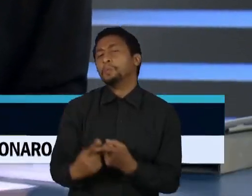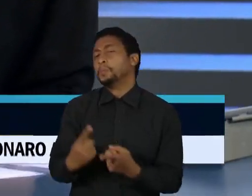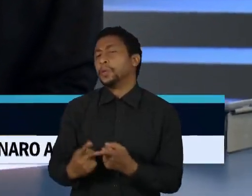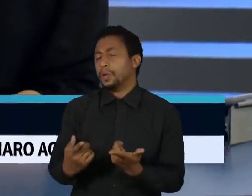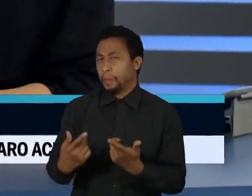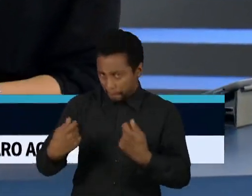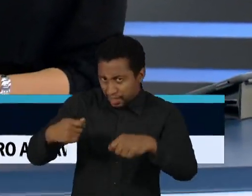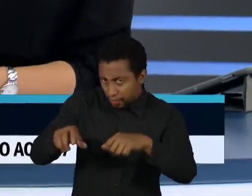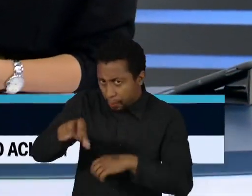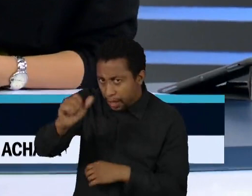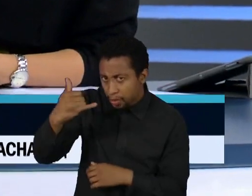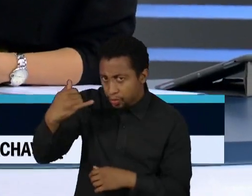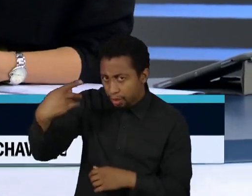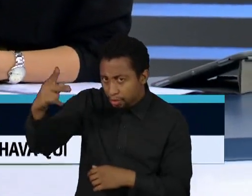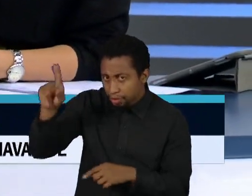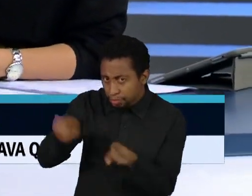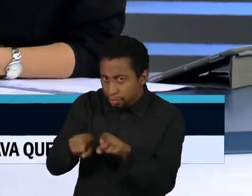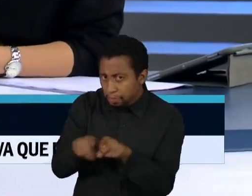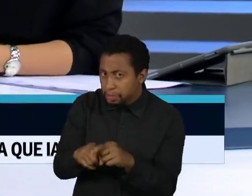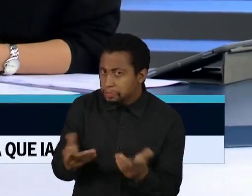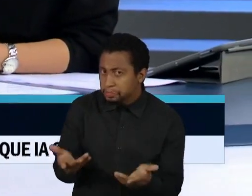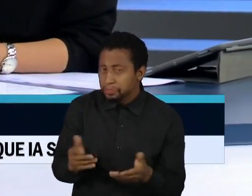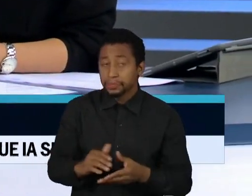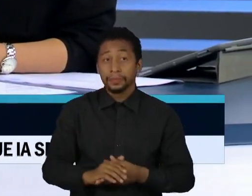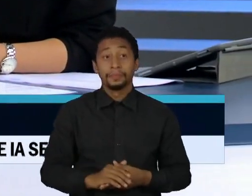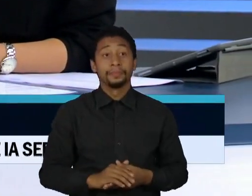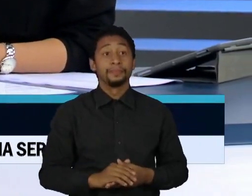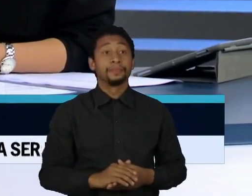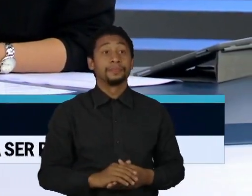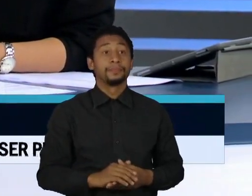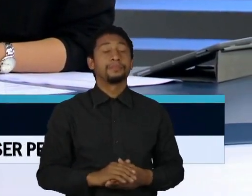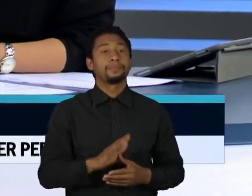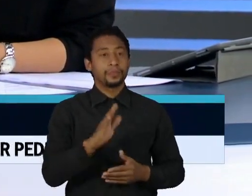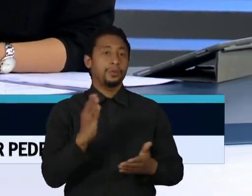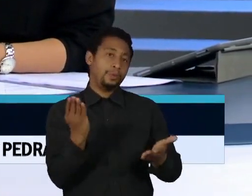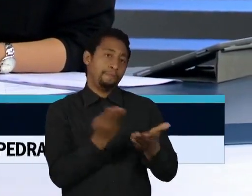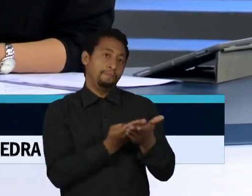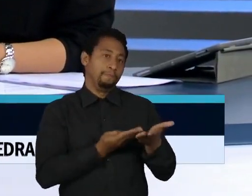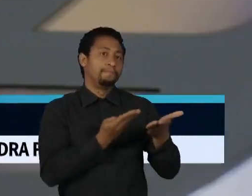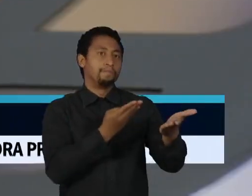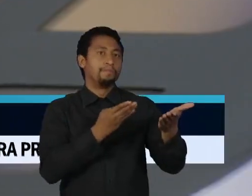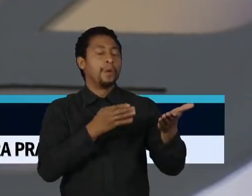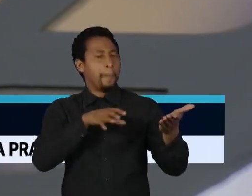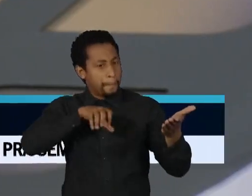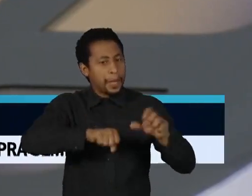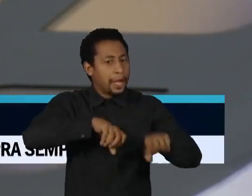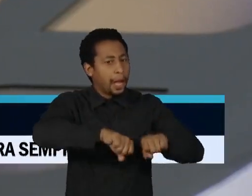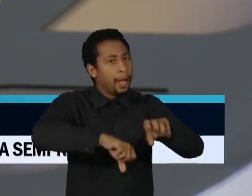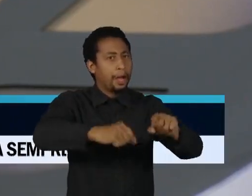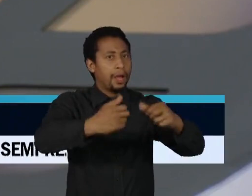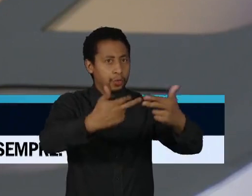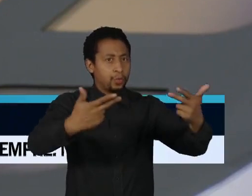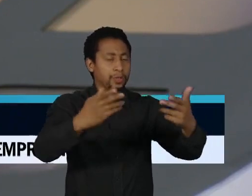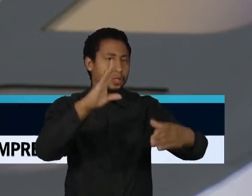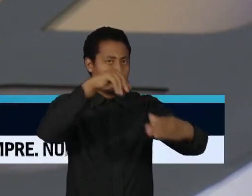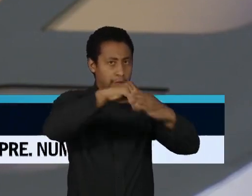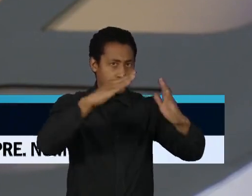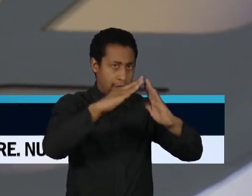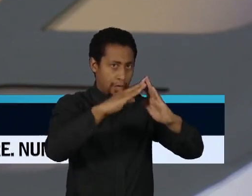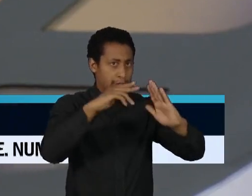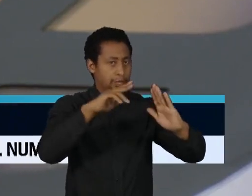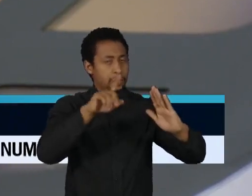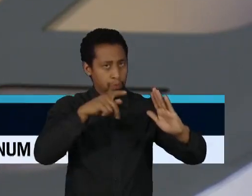Da ex-primeira-dama? Bom, na ordem que é emitida para que fossem feitas essas buscas